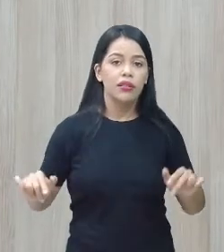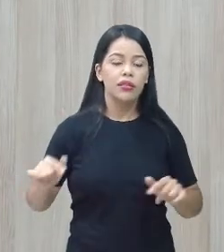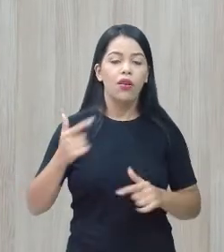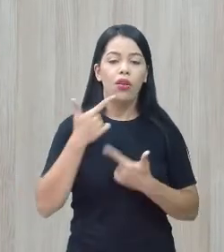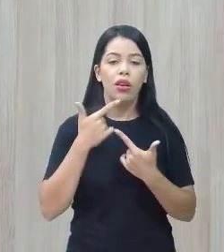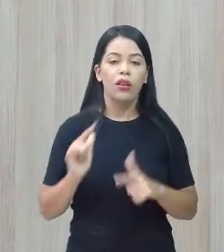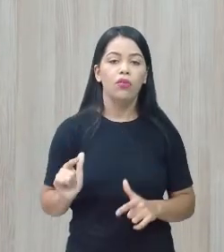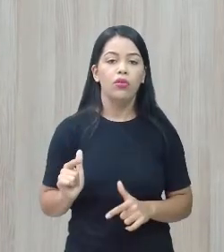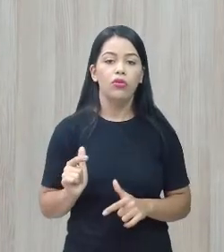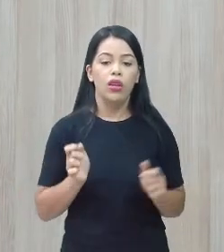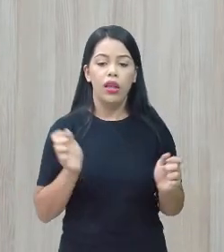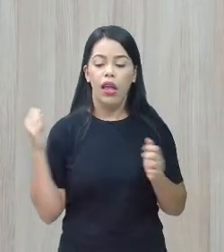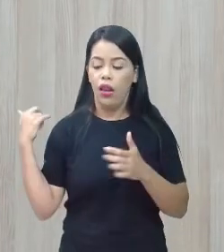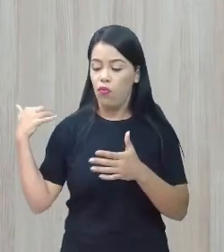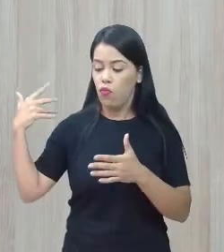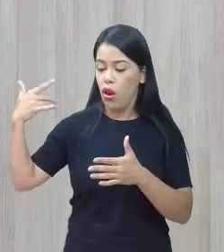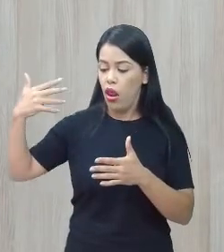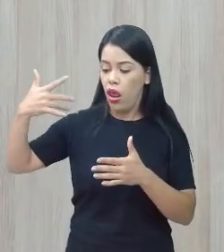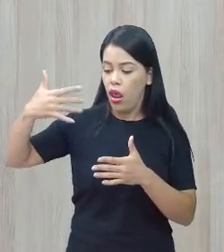do tempo,